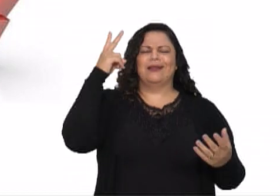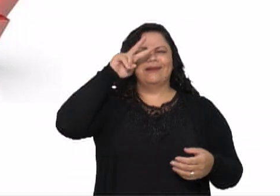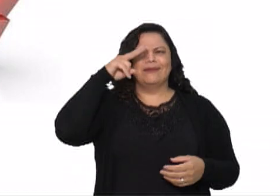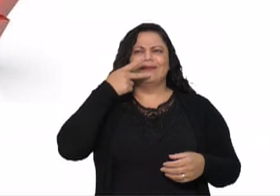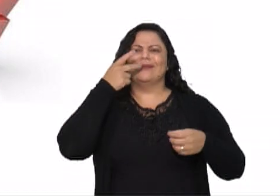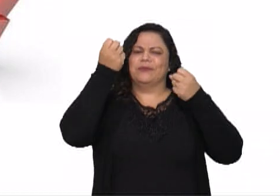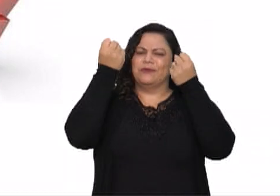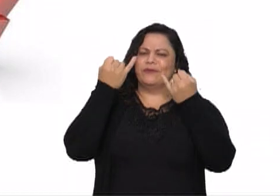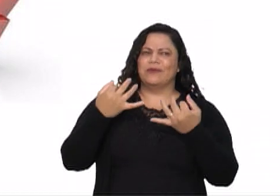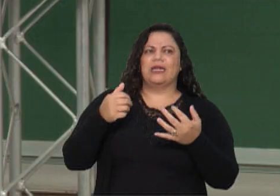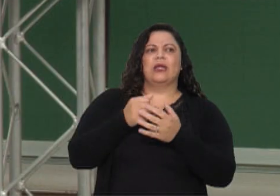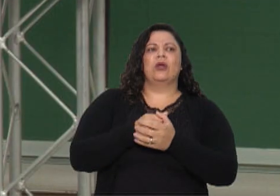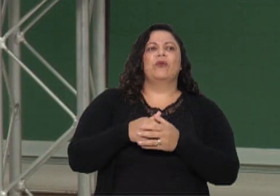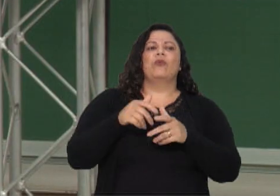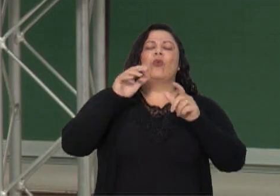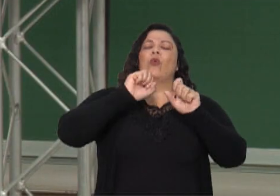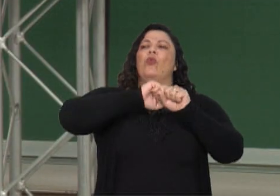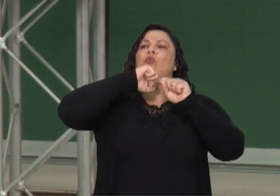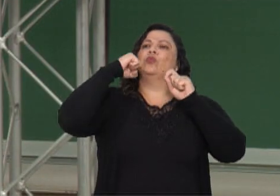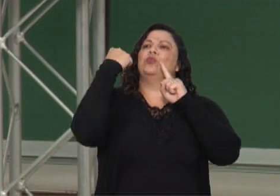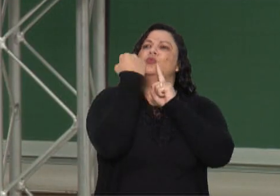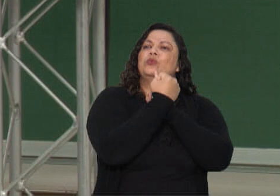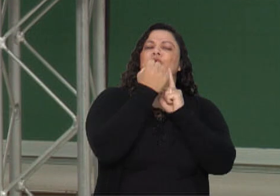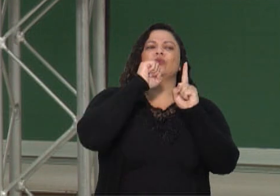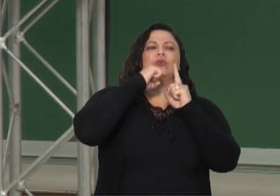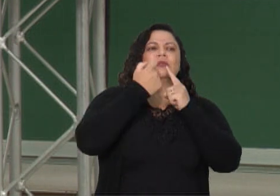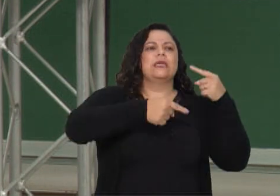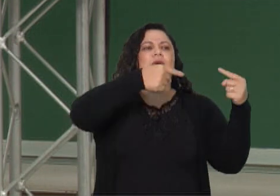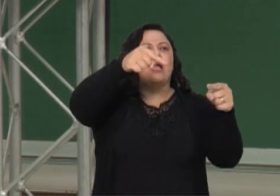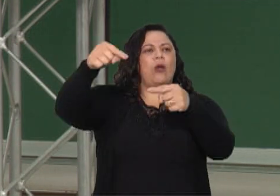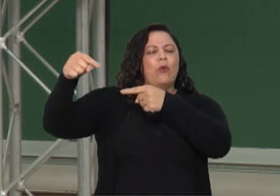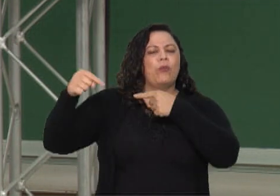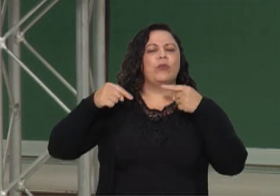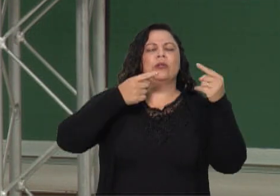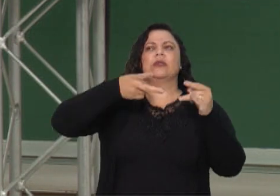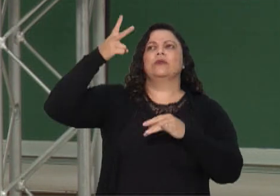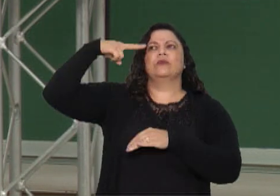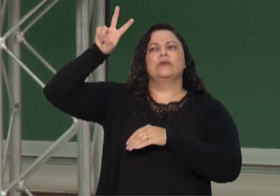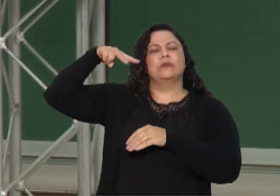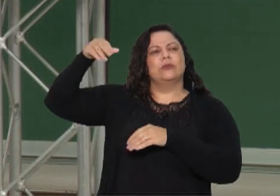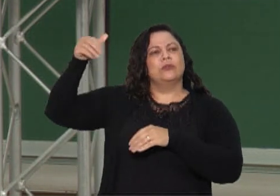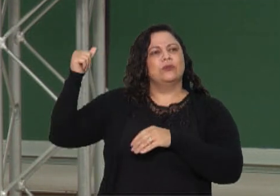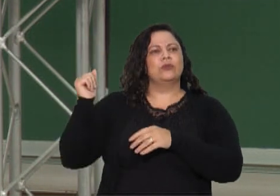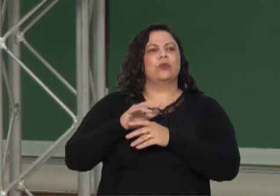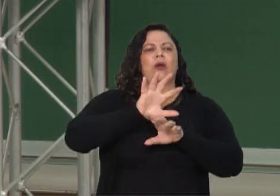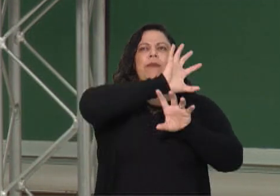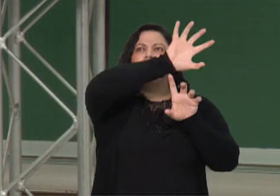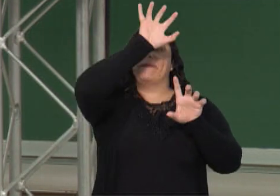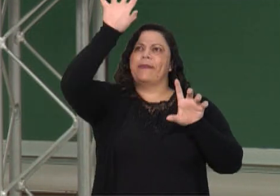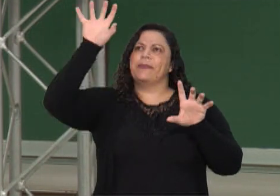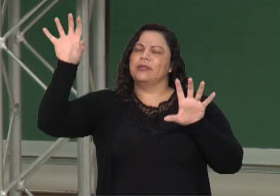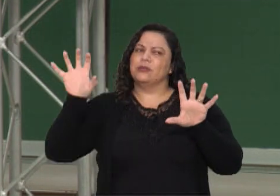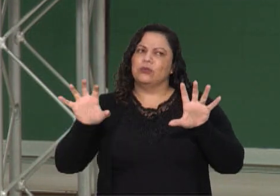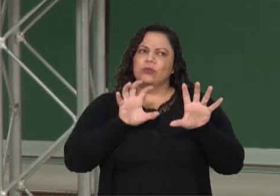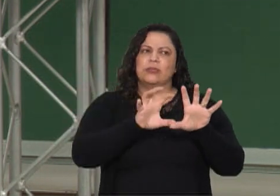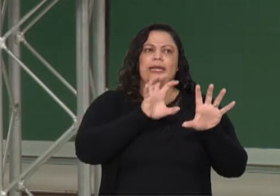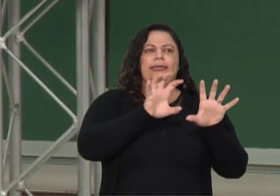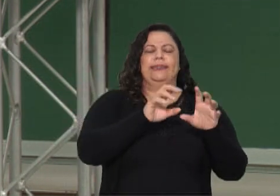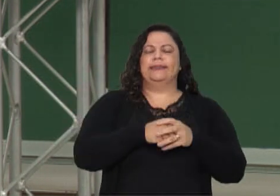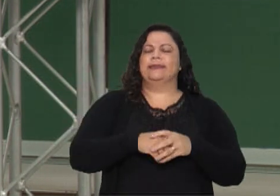quando é social, geralmente está envolvido com político, né? Histórico, regionalista, né? São